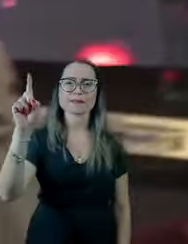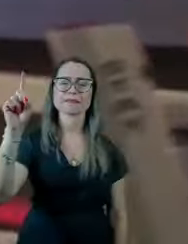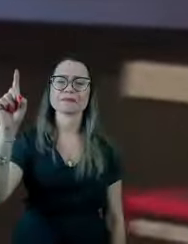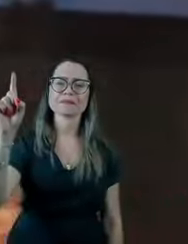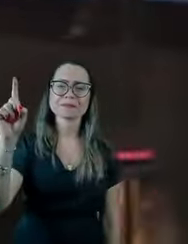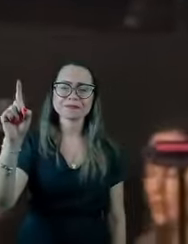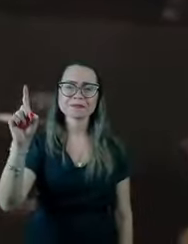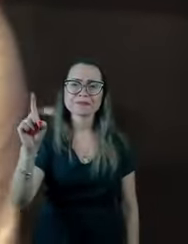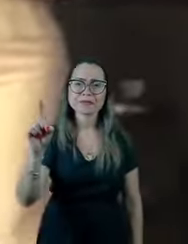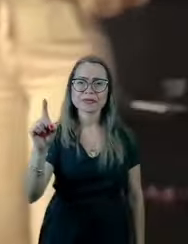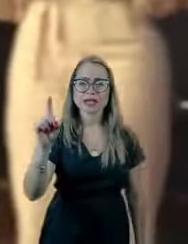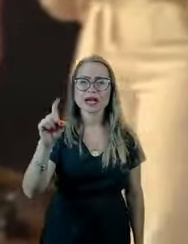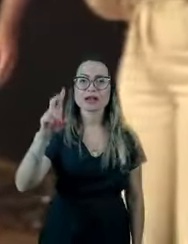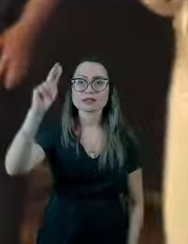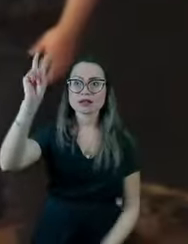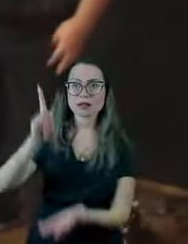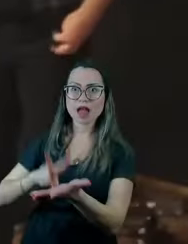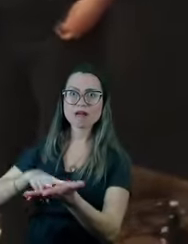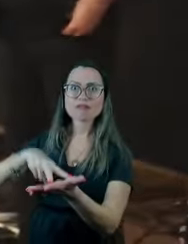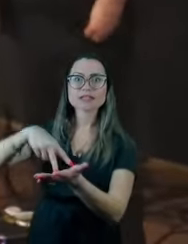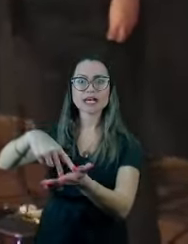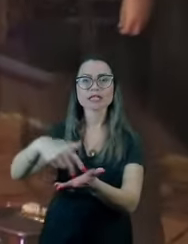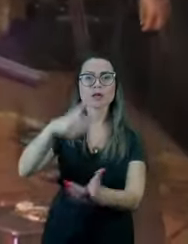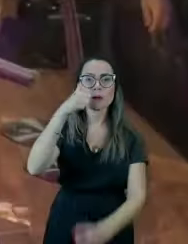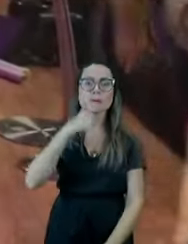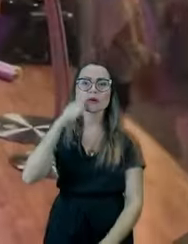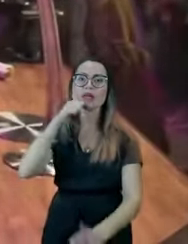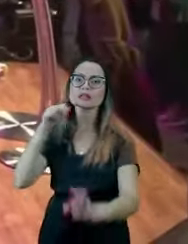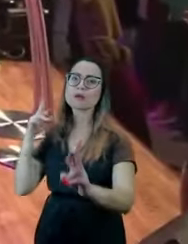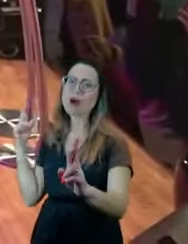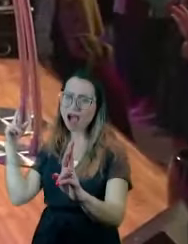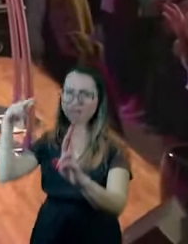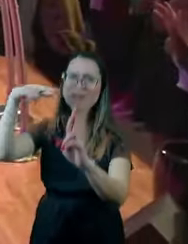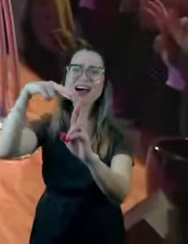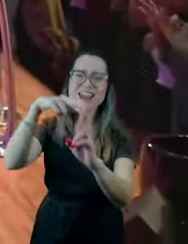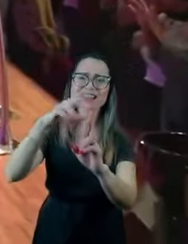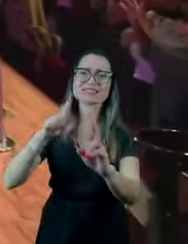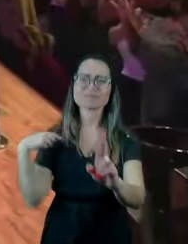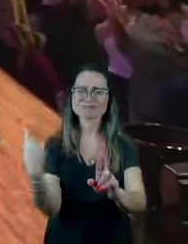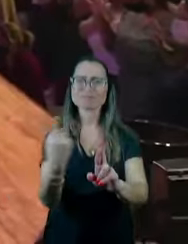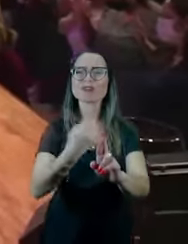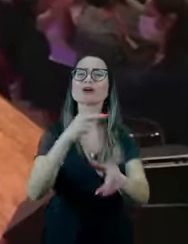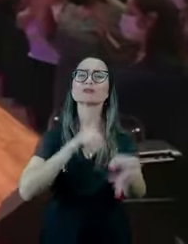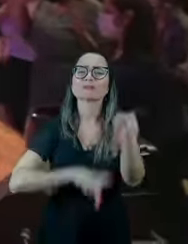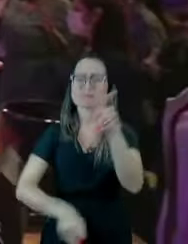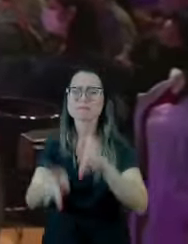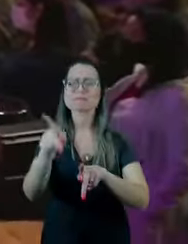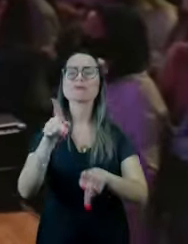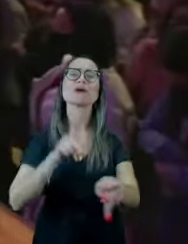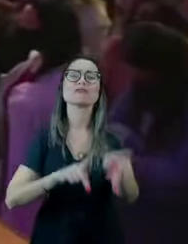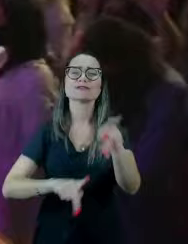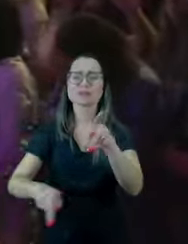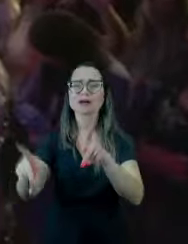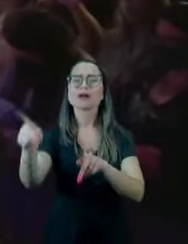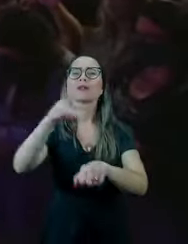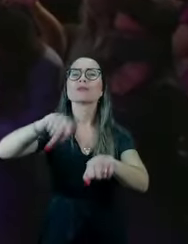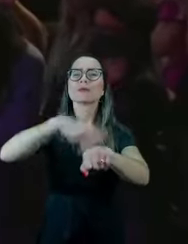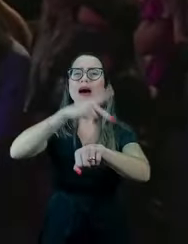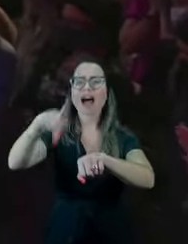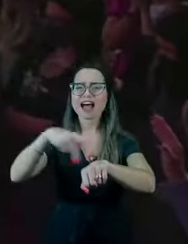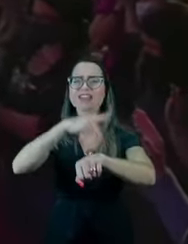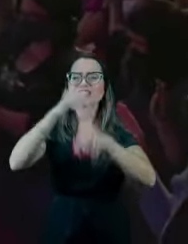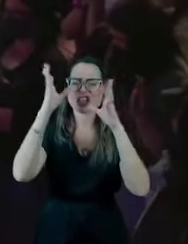Deus está levantando meninas como referências na nossa geração. Referências de pureza, referências